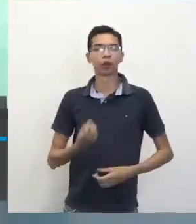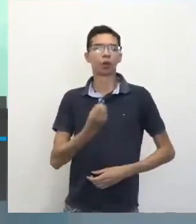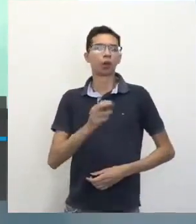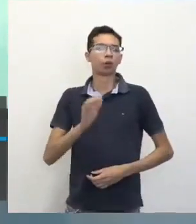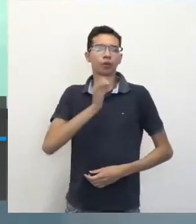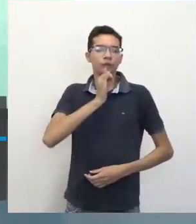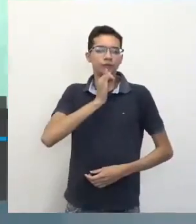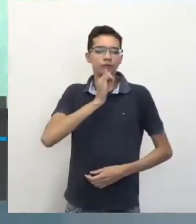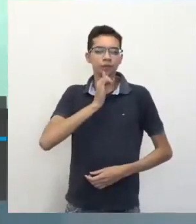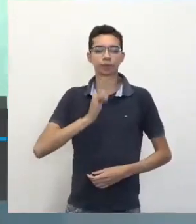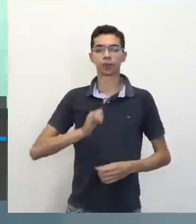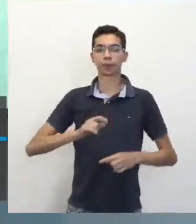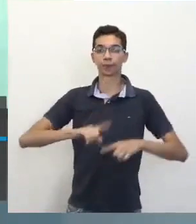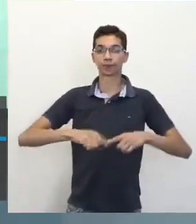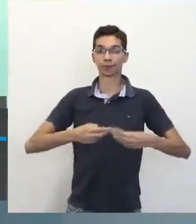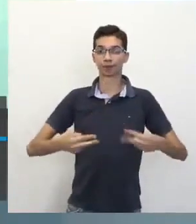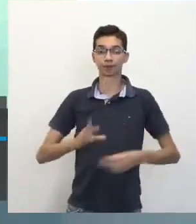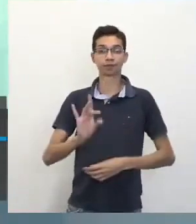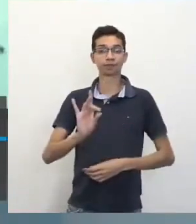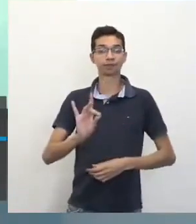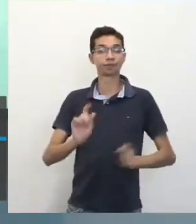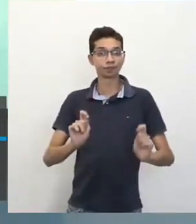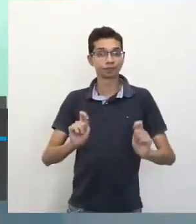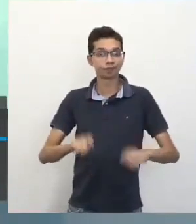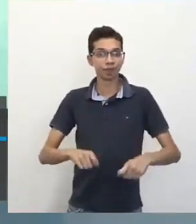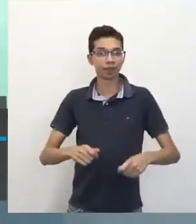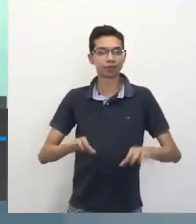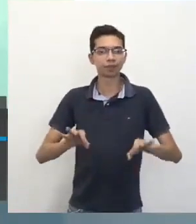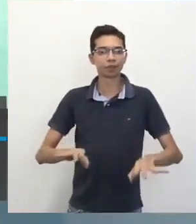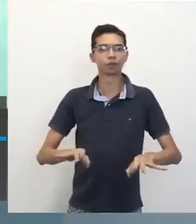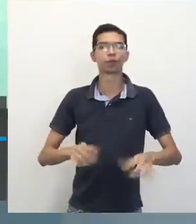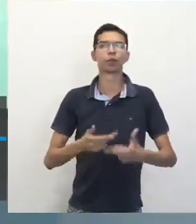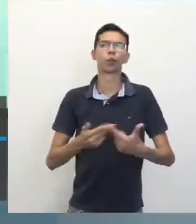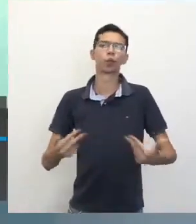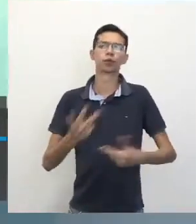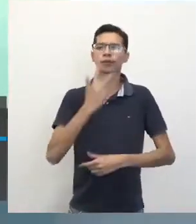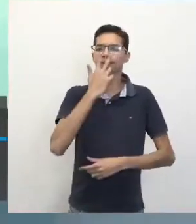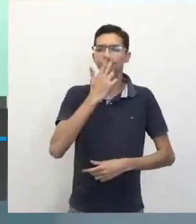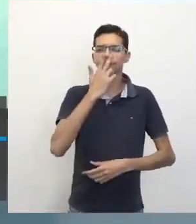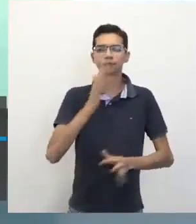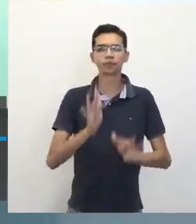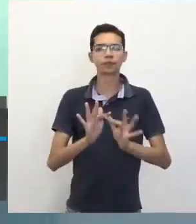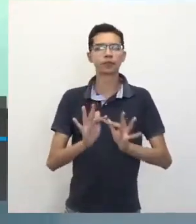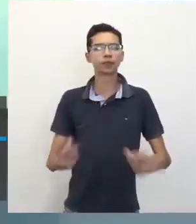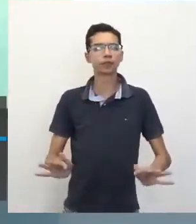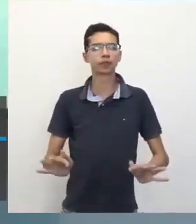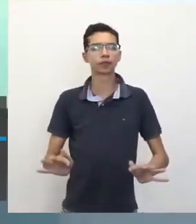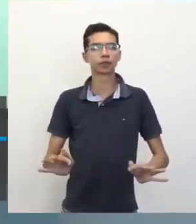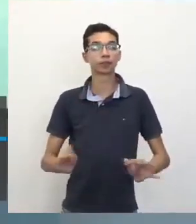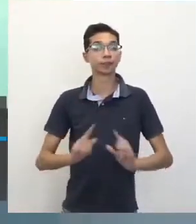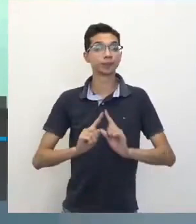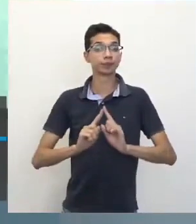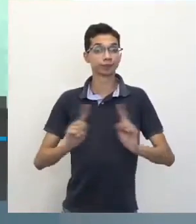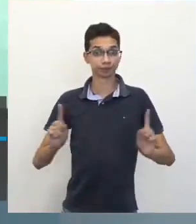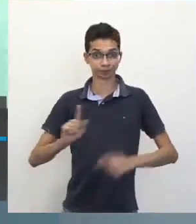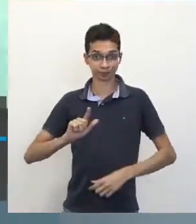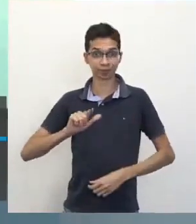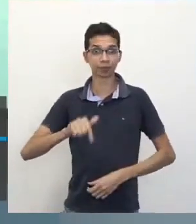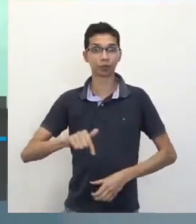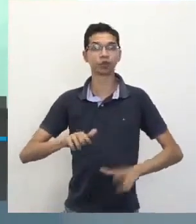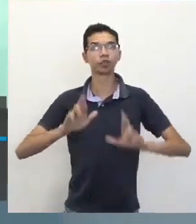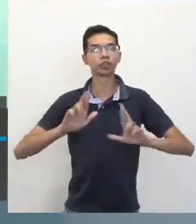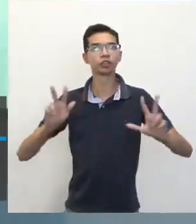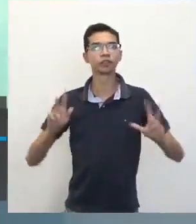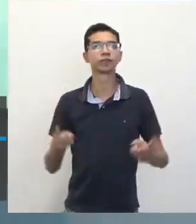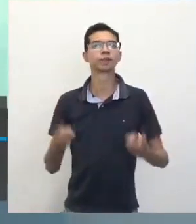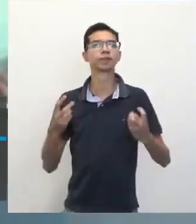aqui vai aderir nesse material? Sabe? Coisas do tipo, coisas que parecem ser simples, né? Mas que no final vão fazer uma diferença